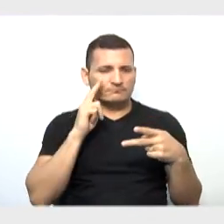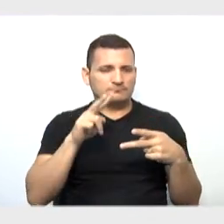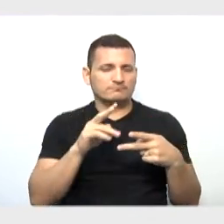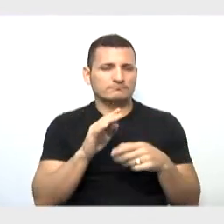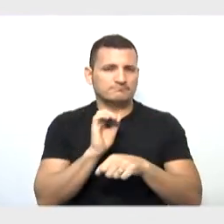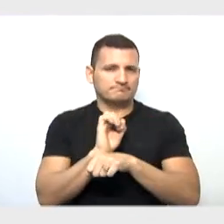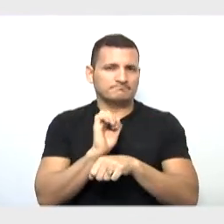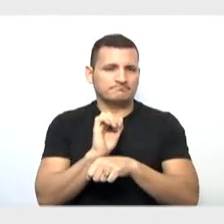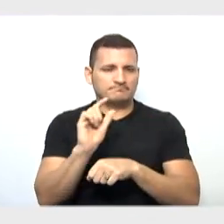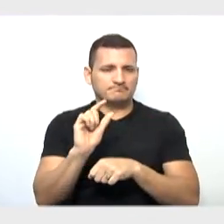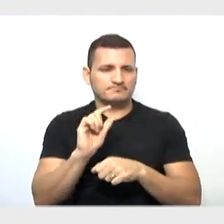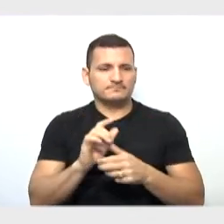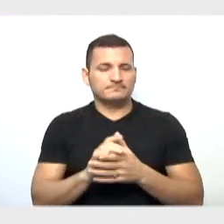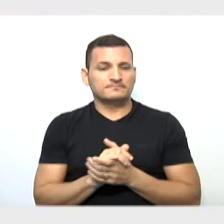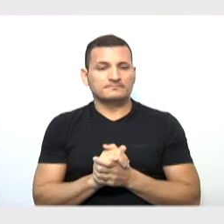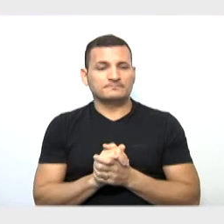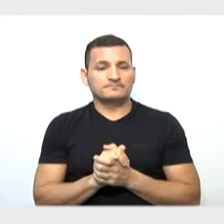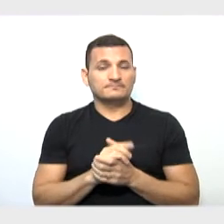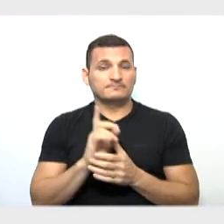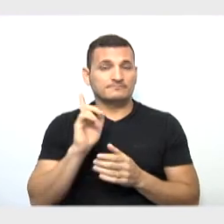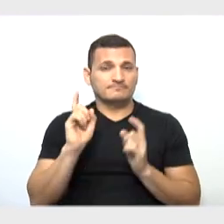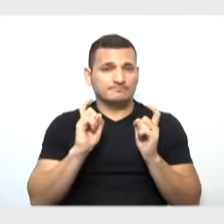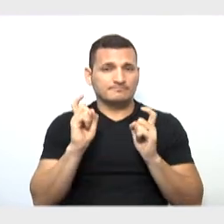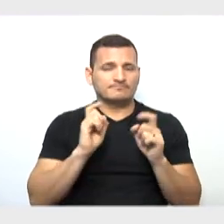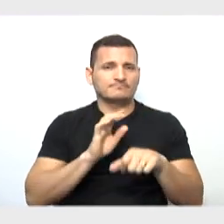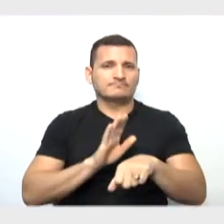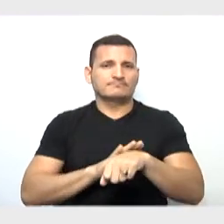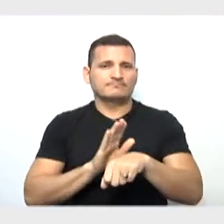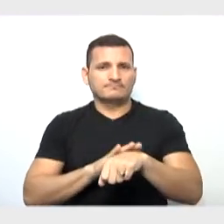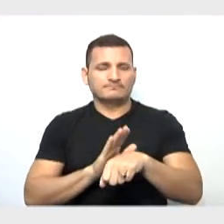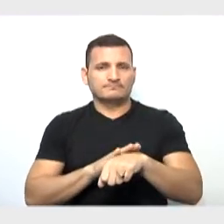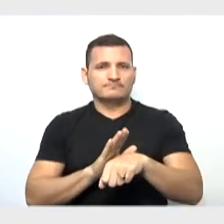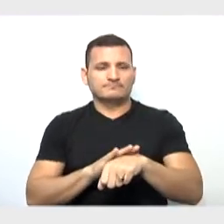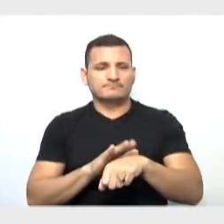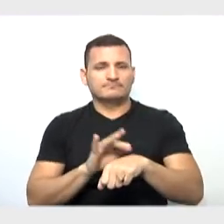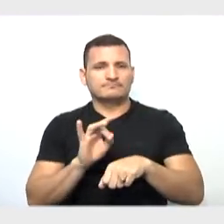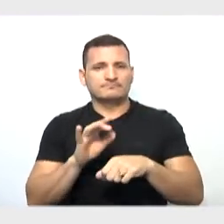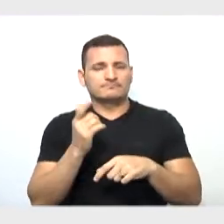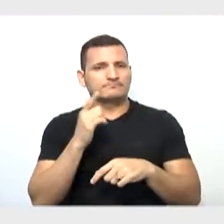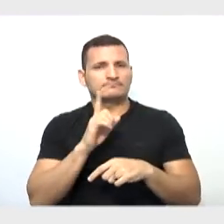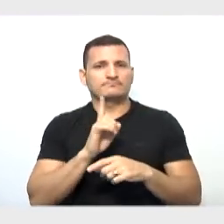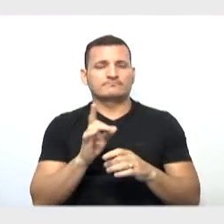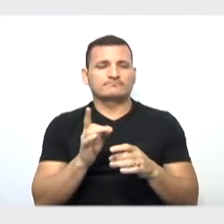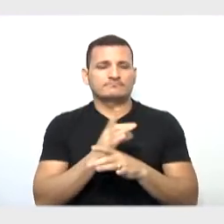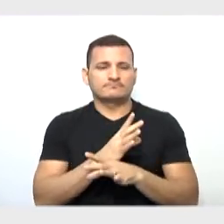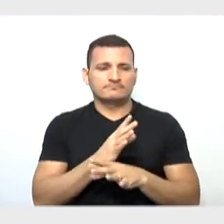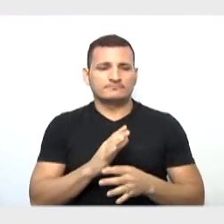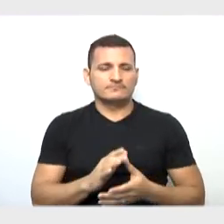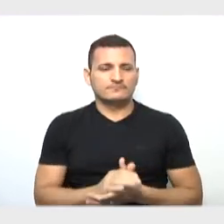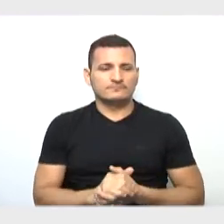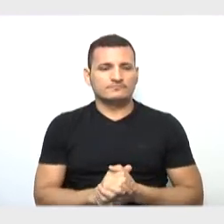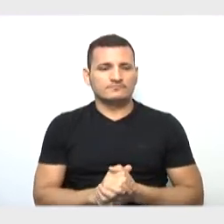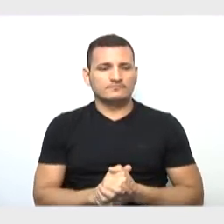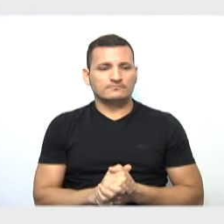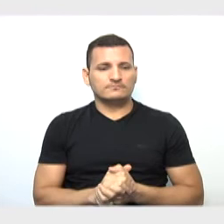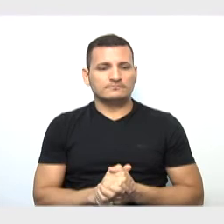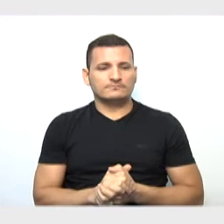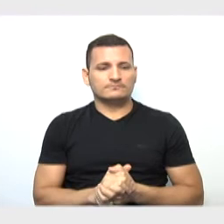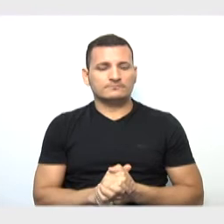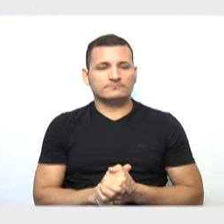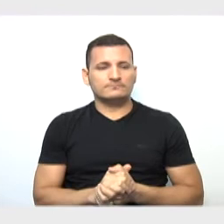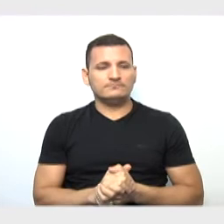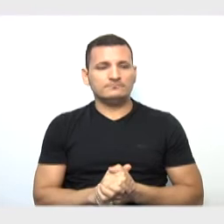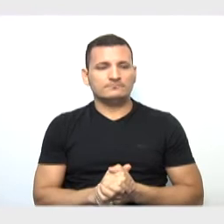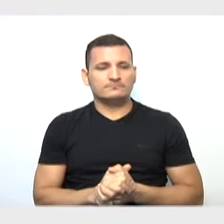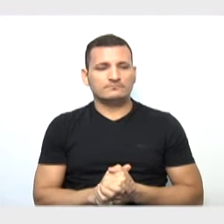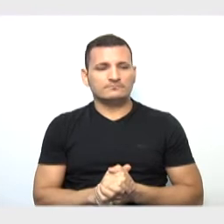eu faço isso aí com vocês. Eu estou preocupada com o tempo e eu não consegui terminar. Então eu criei aqui mais um